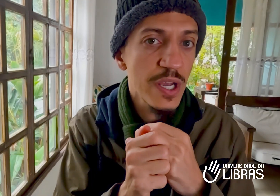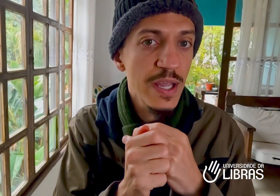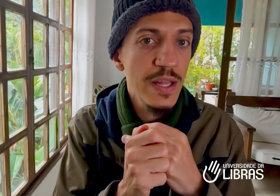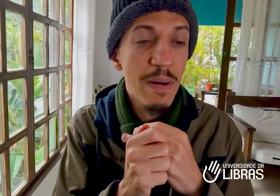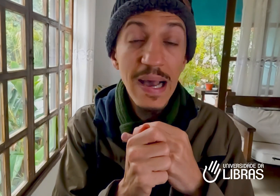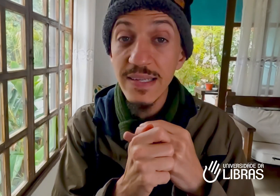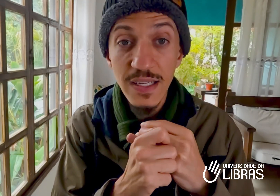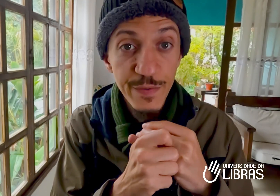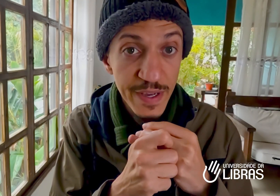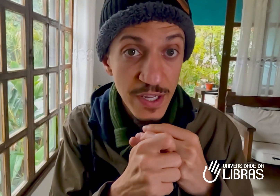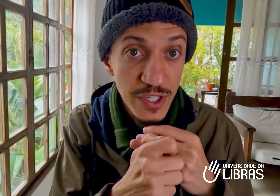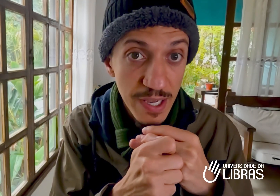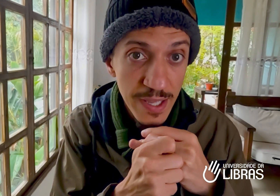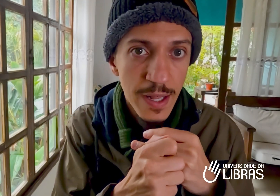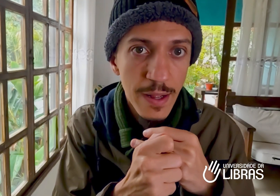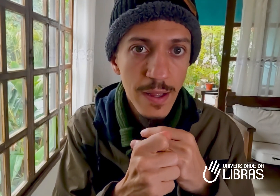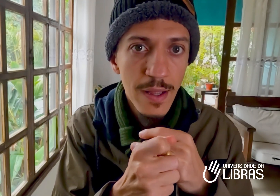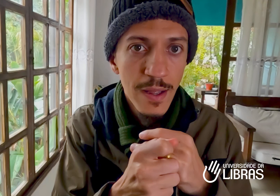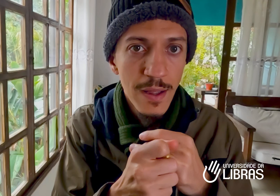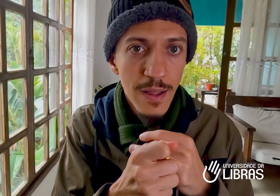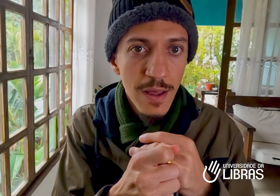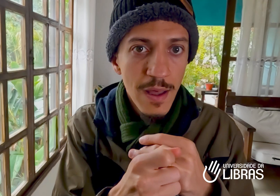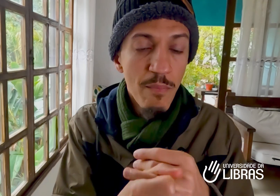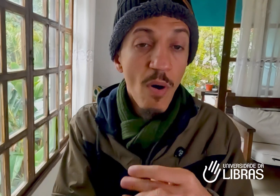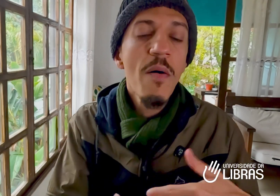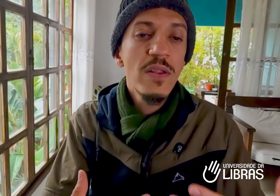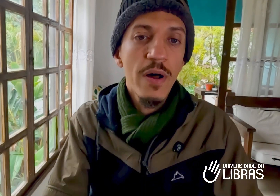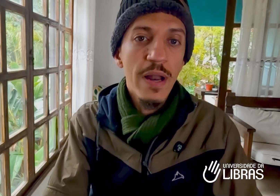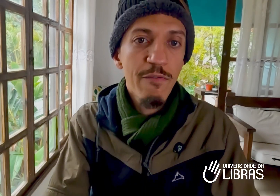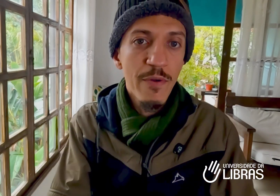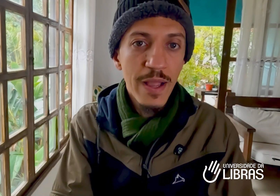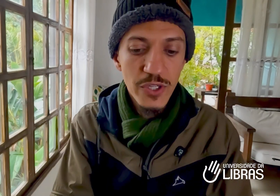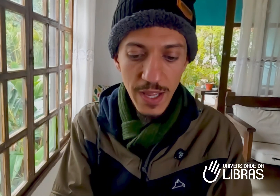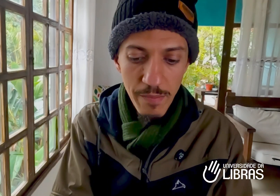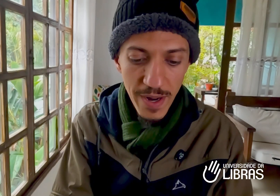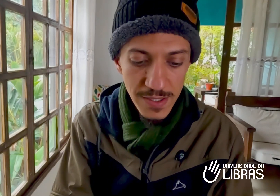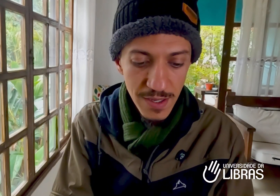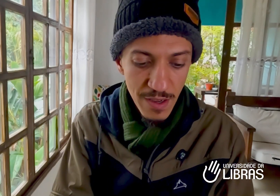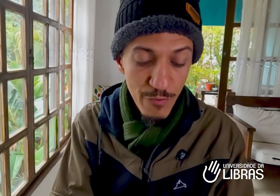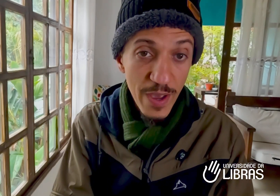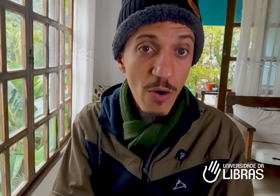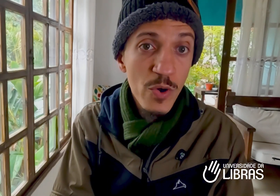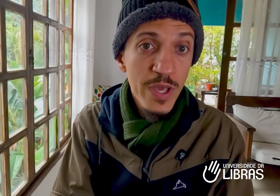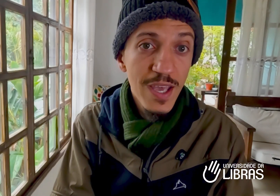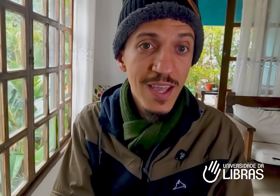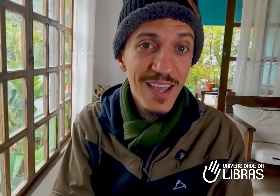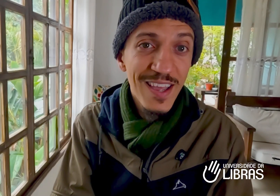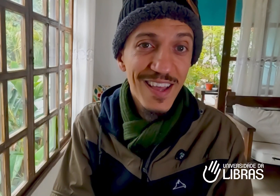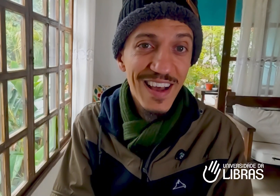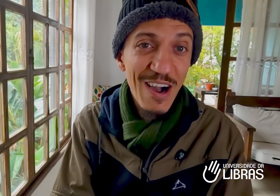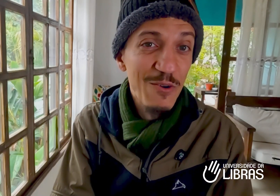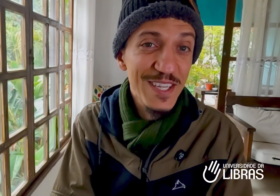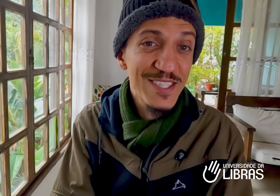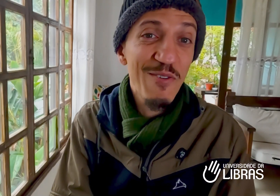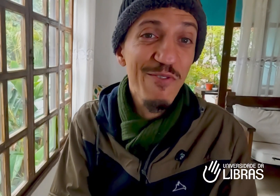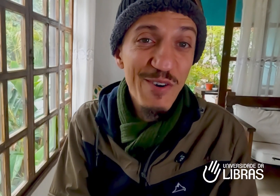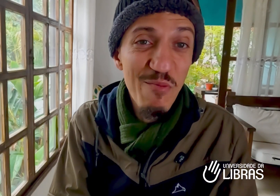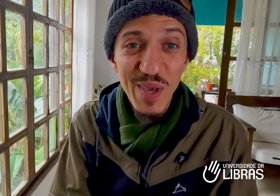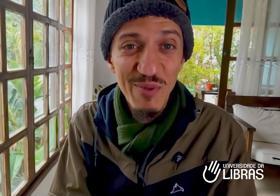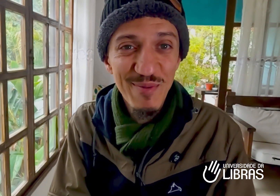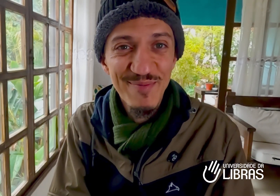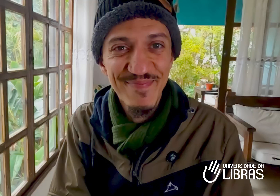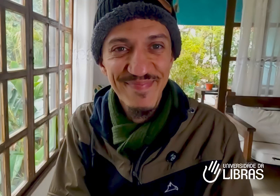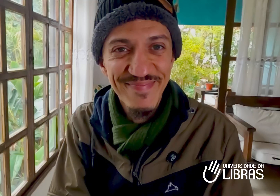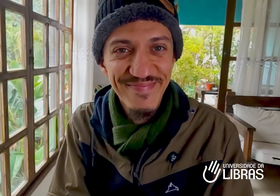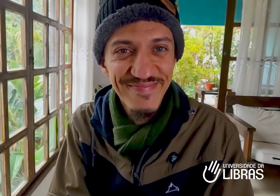emocionante ainda e mais gratificante ainda, por me tornar fluente em Libras, foi algo que aconteceu, não foi